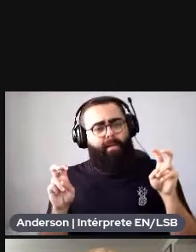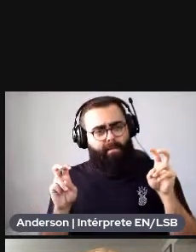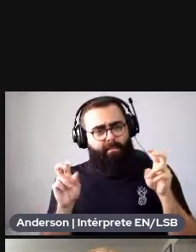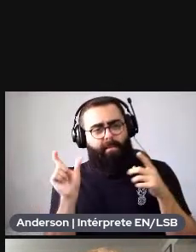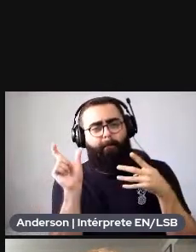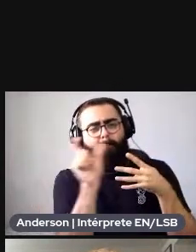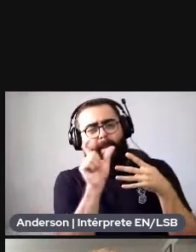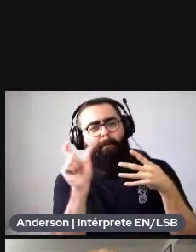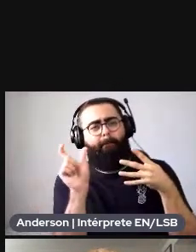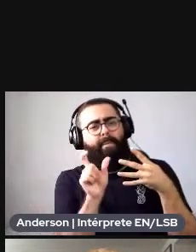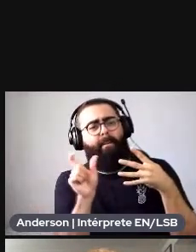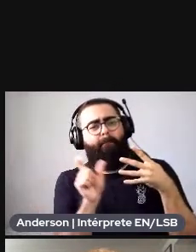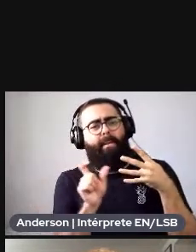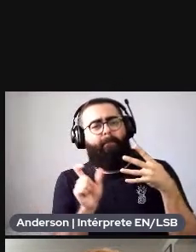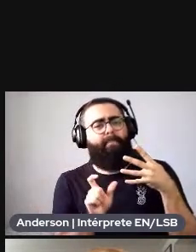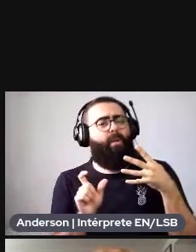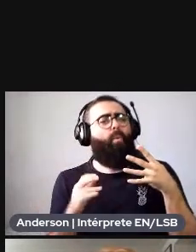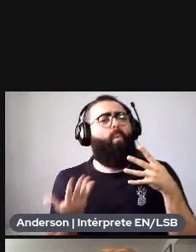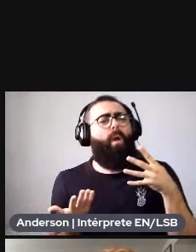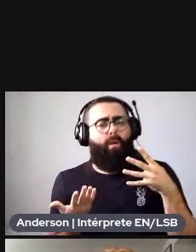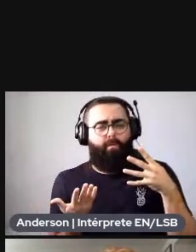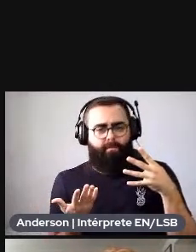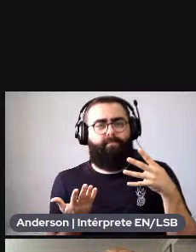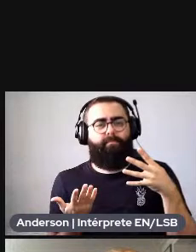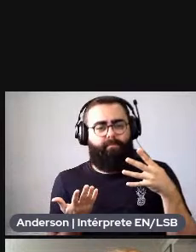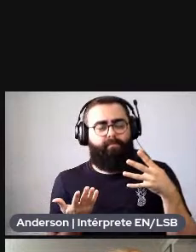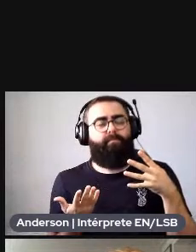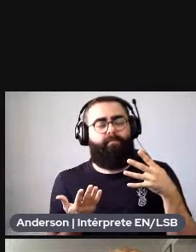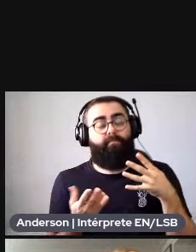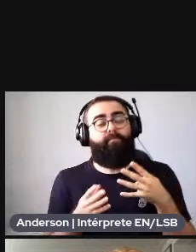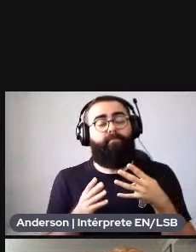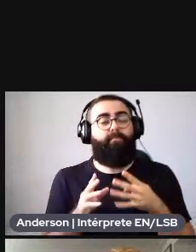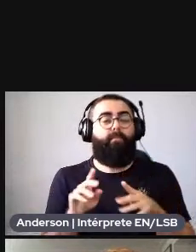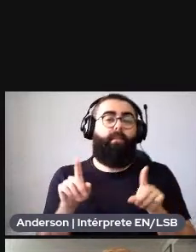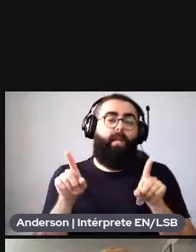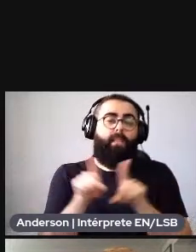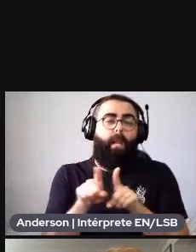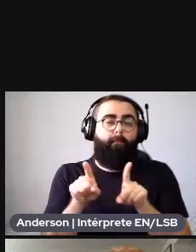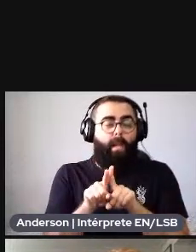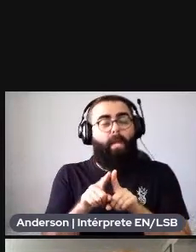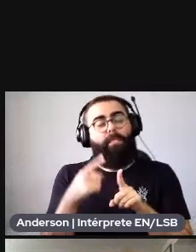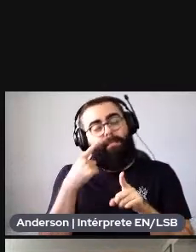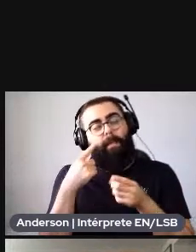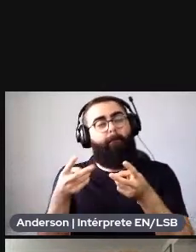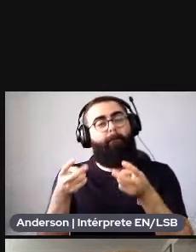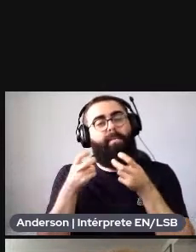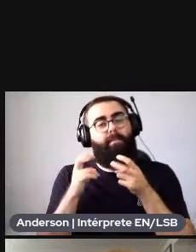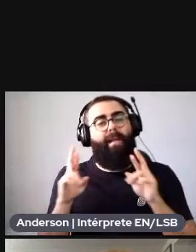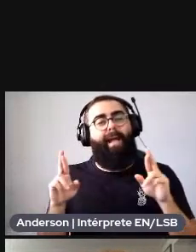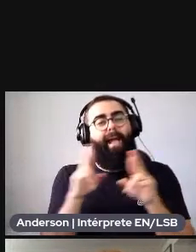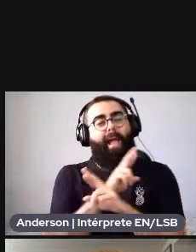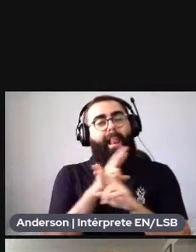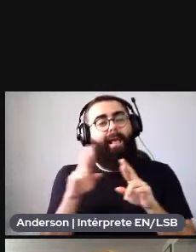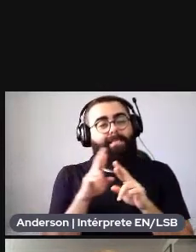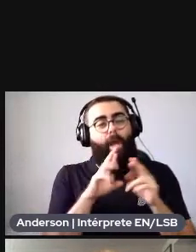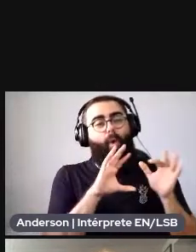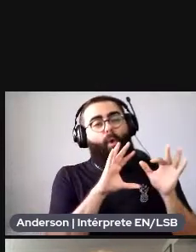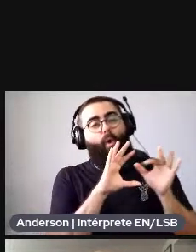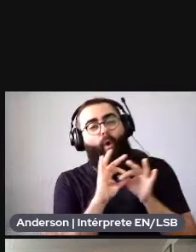que é aquele texto, e pegando nas relações coesivas que